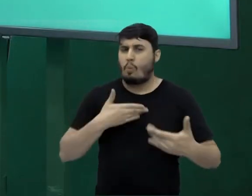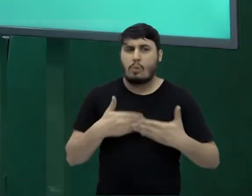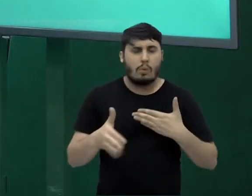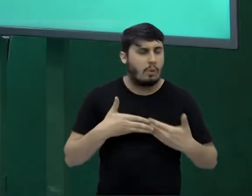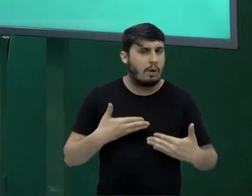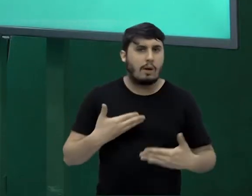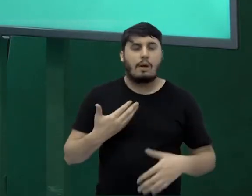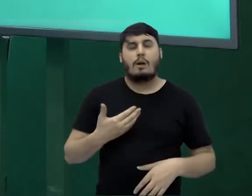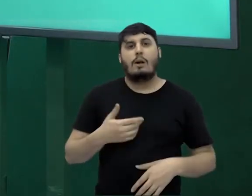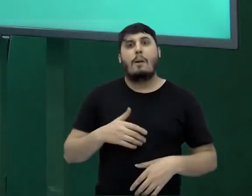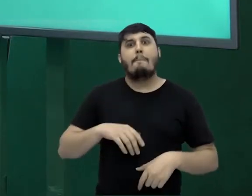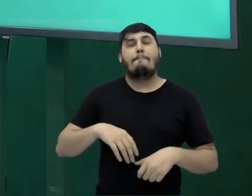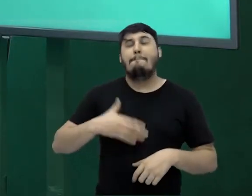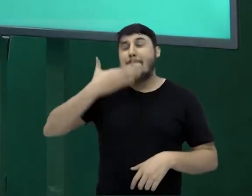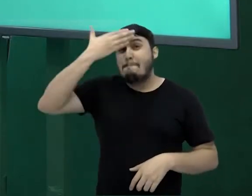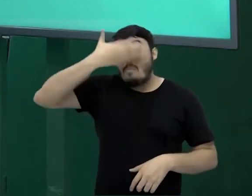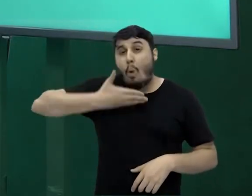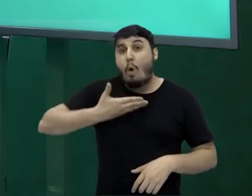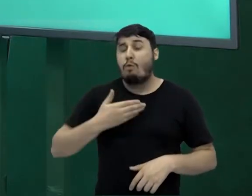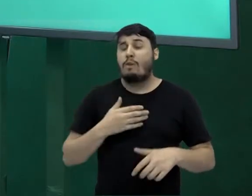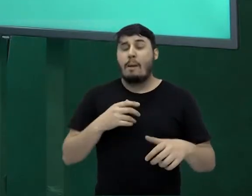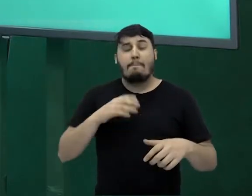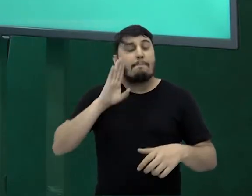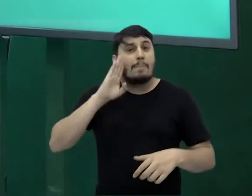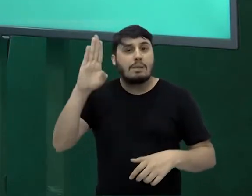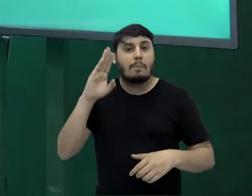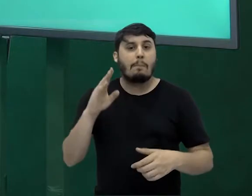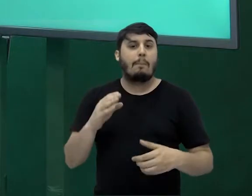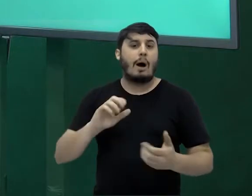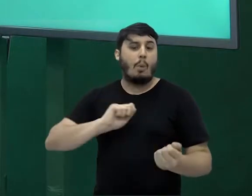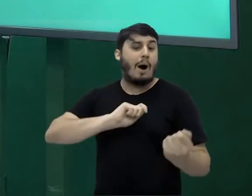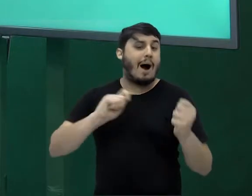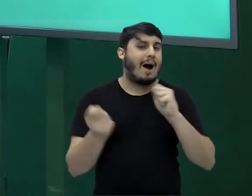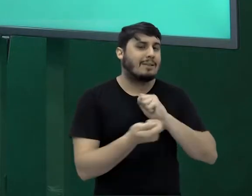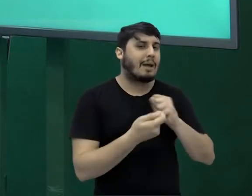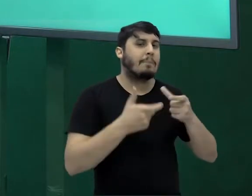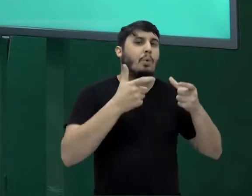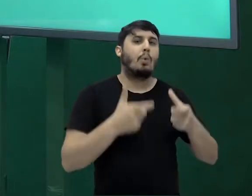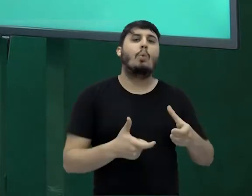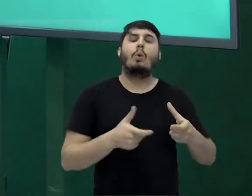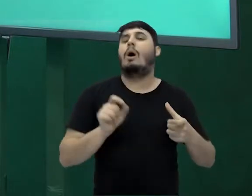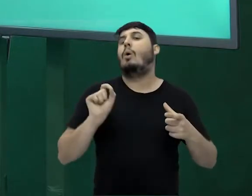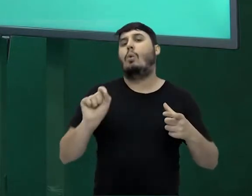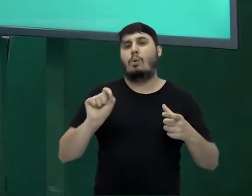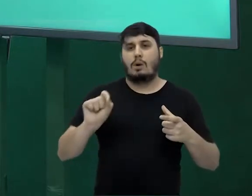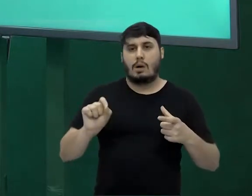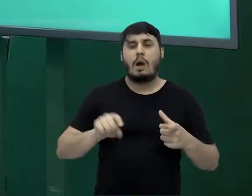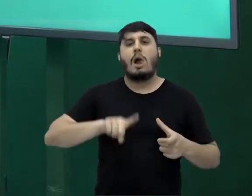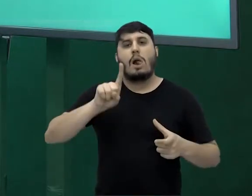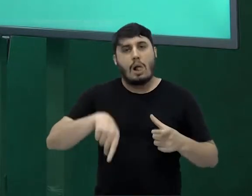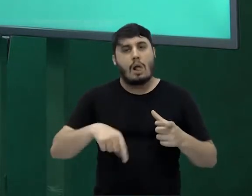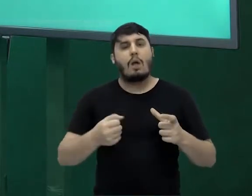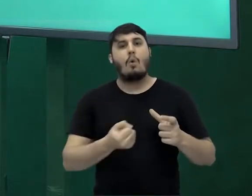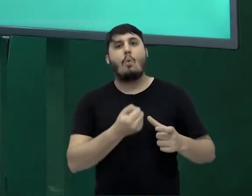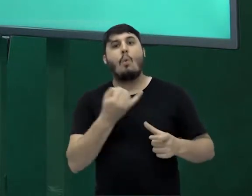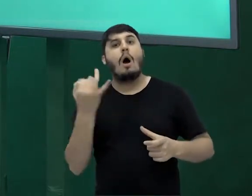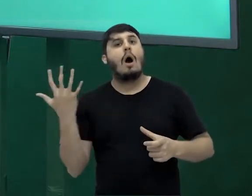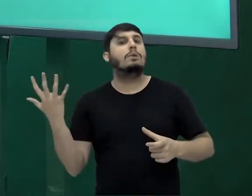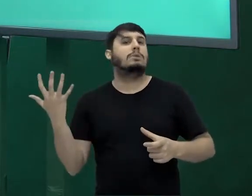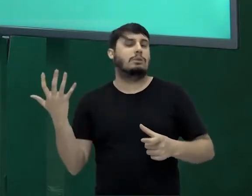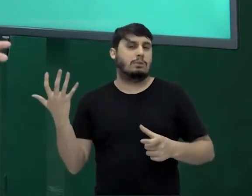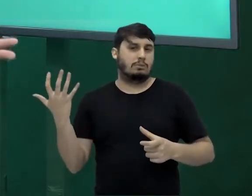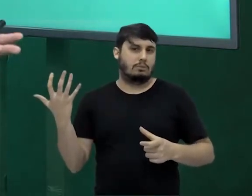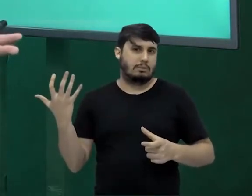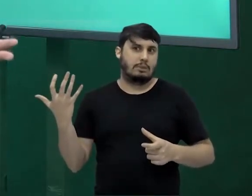ele se adaptou àquele ambiente, tá? É justamente a quantidade